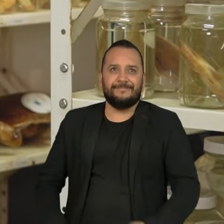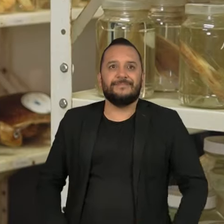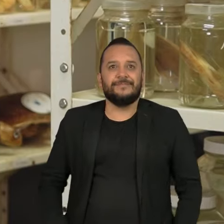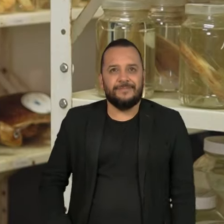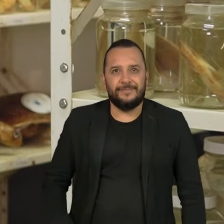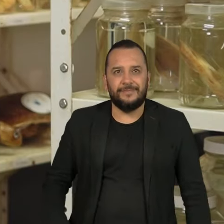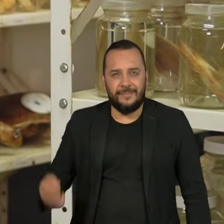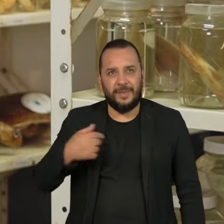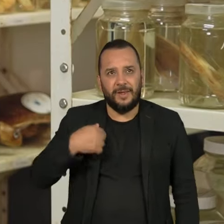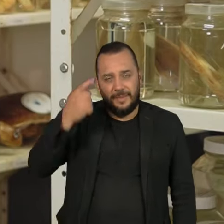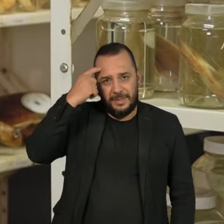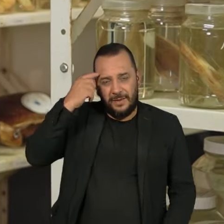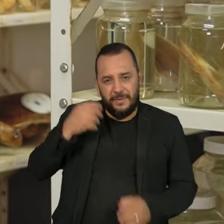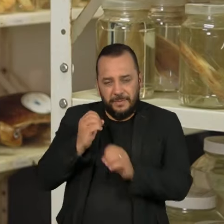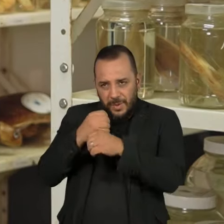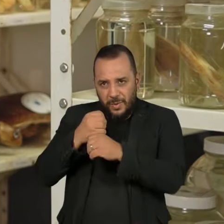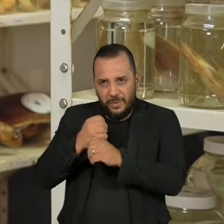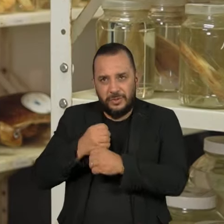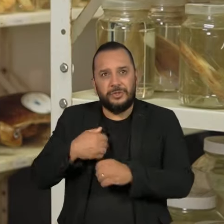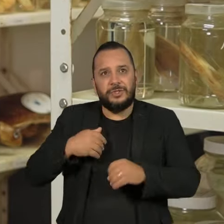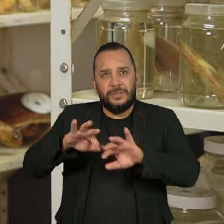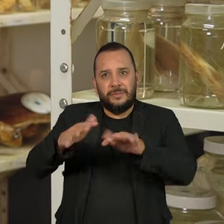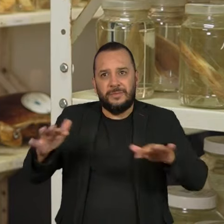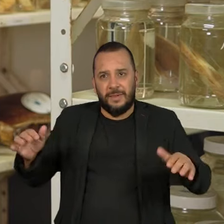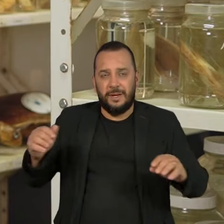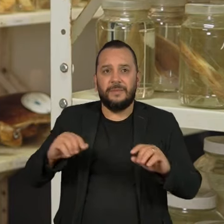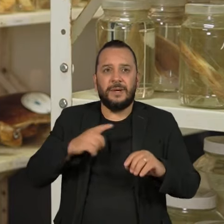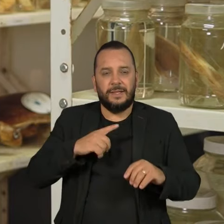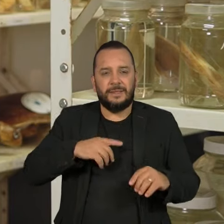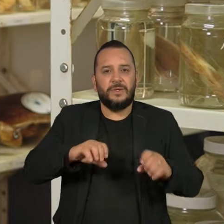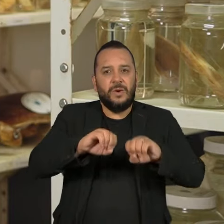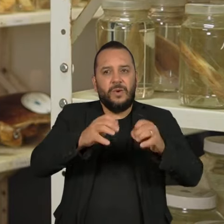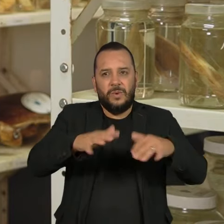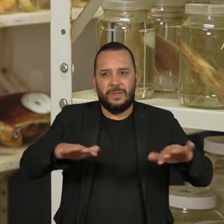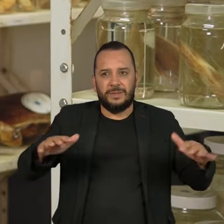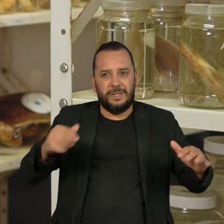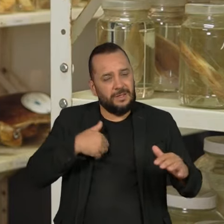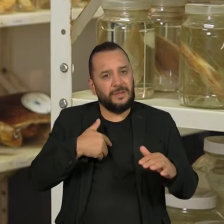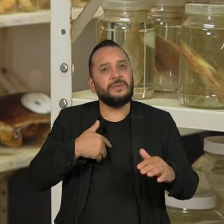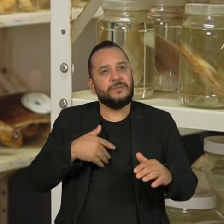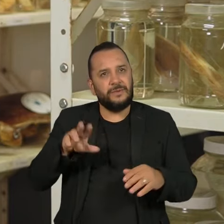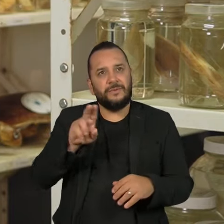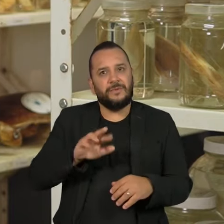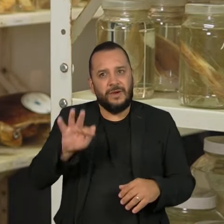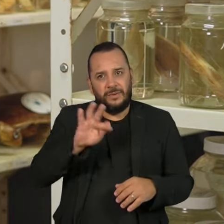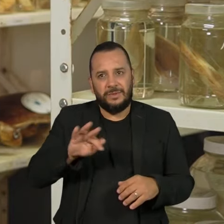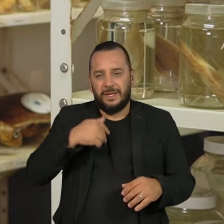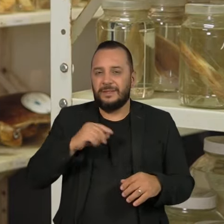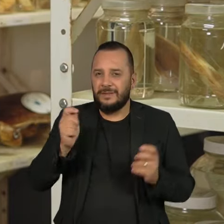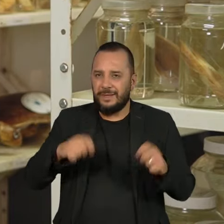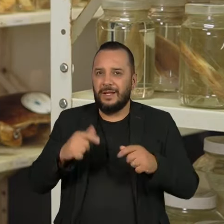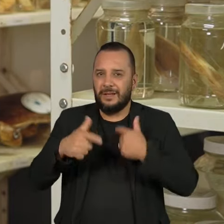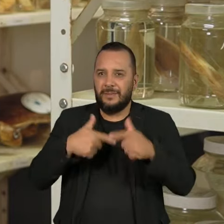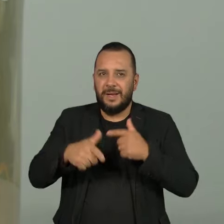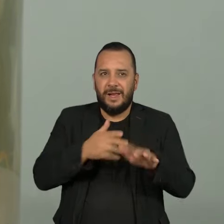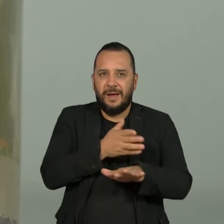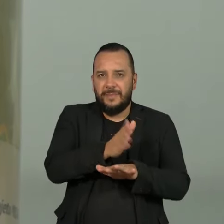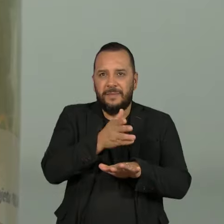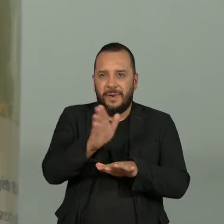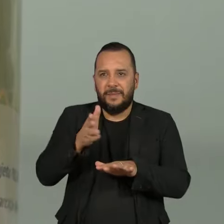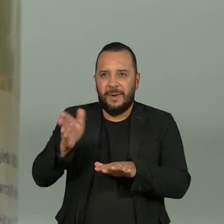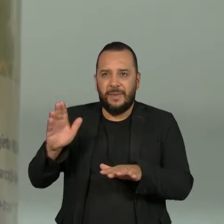Inicialmente eu pensava em fazer biologia marinha, só que a oceanografia ela tem muito mais área de atuação no mercado e aí você consegue trabalhar com várias outras coisas se